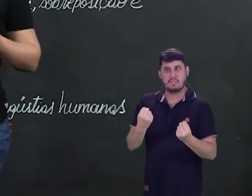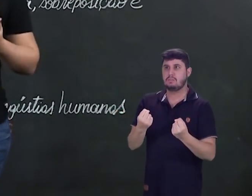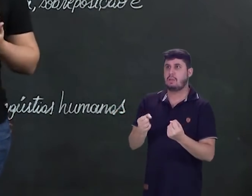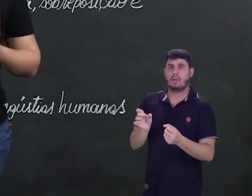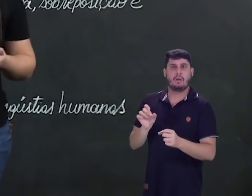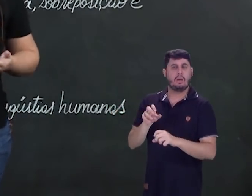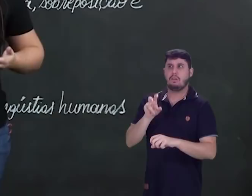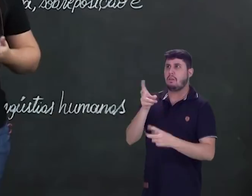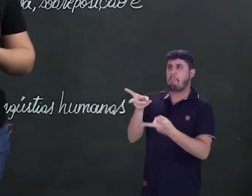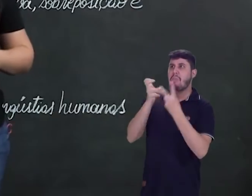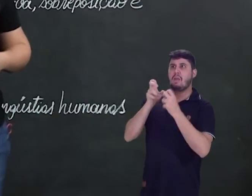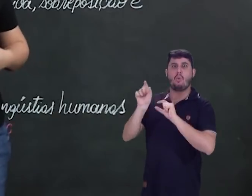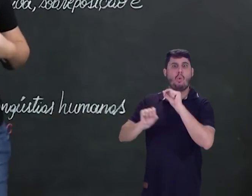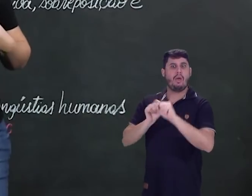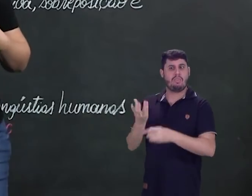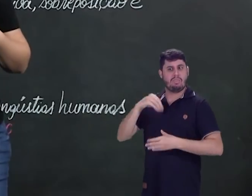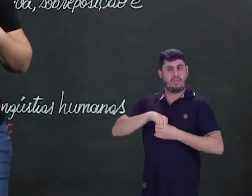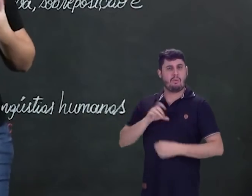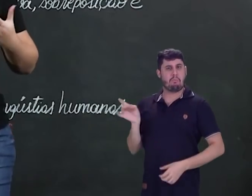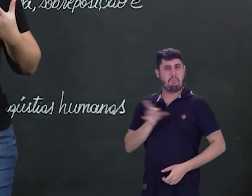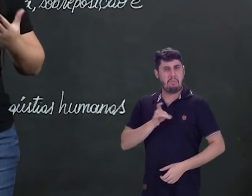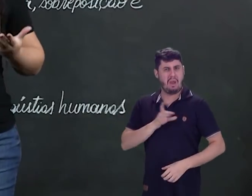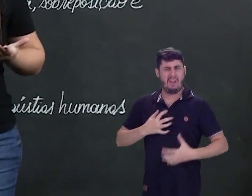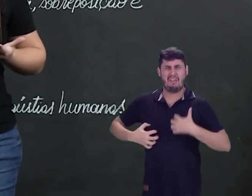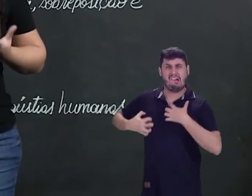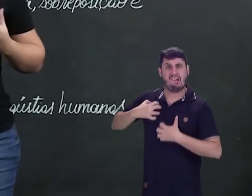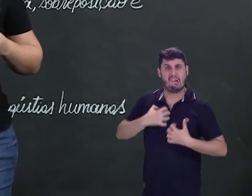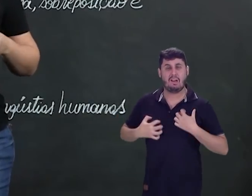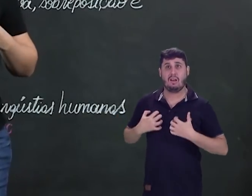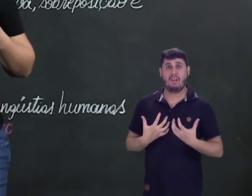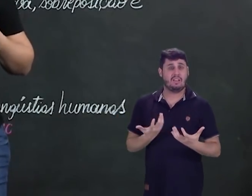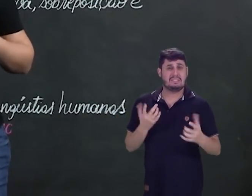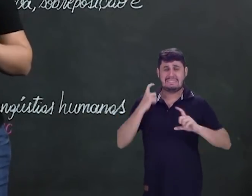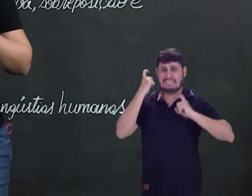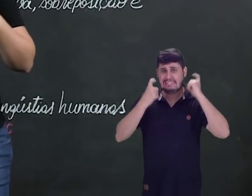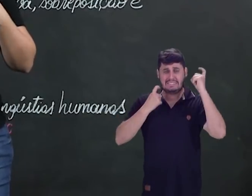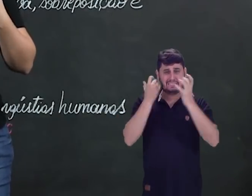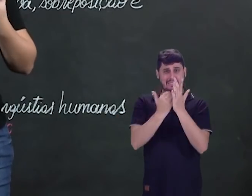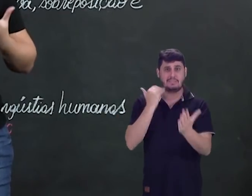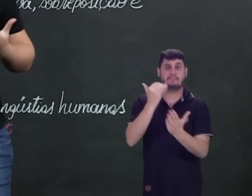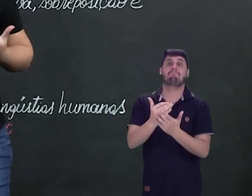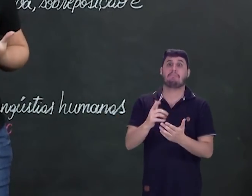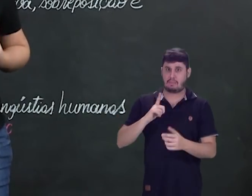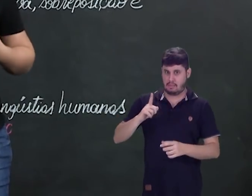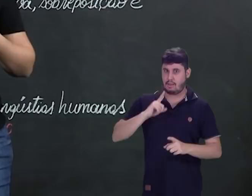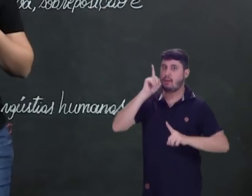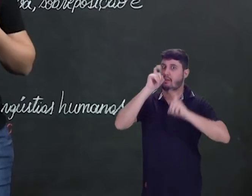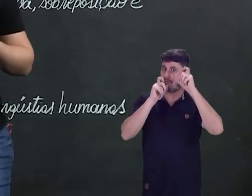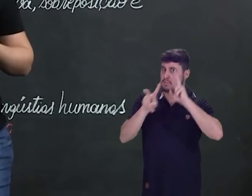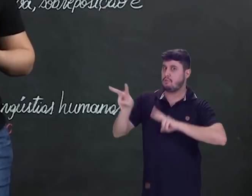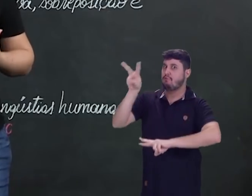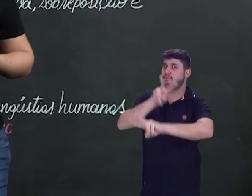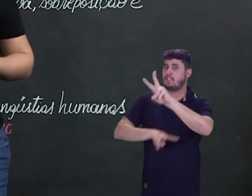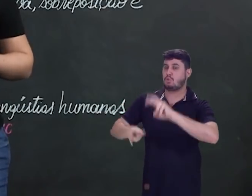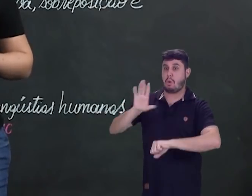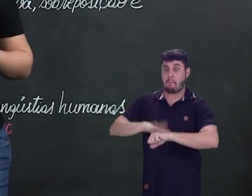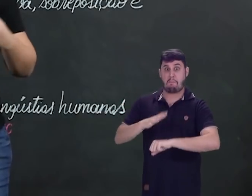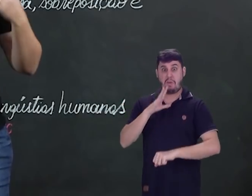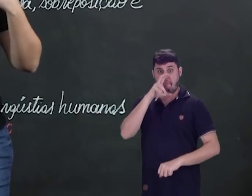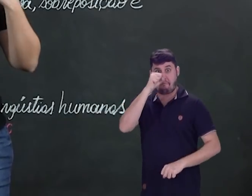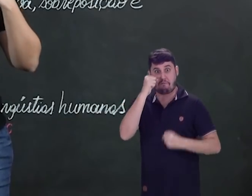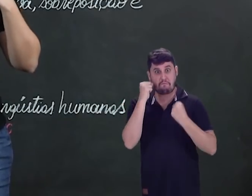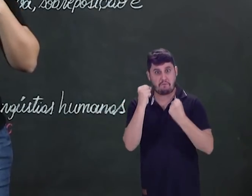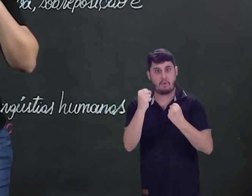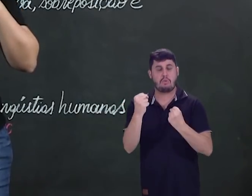ali você vê o medo, a angústia, o desespero. Então é a expressão muito visual, muito rica e